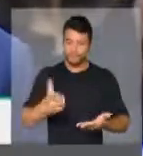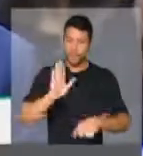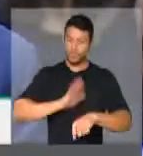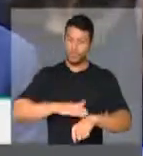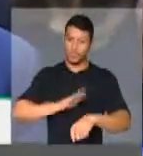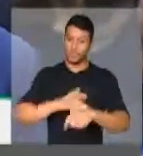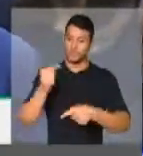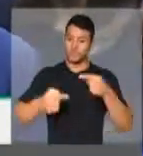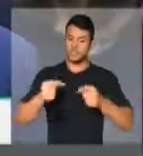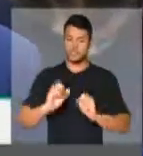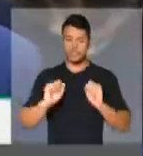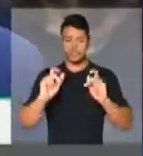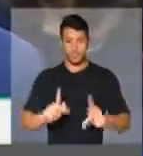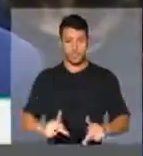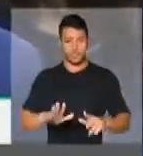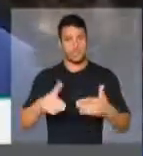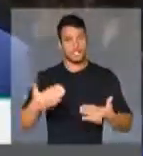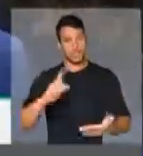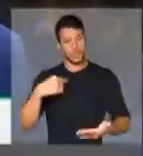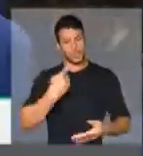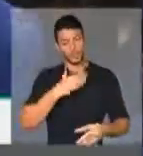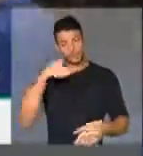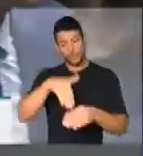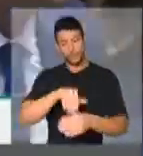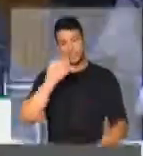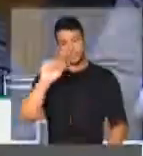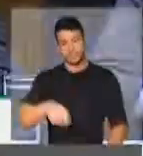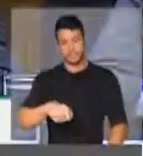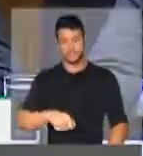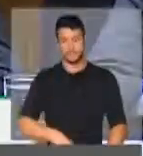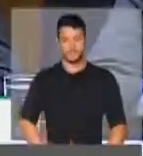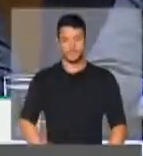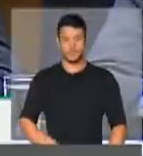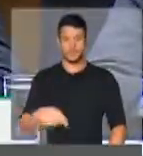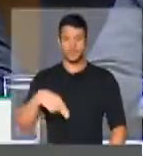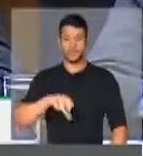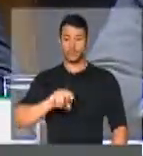a debater a Previdência. Então, o PPS vai orientar, sim. Novo. Senhor Presidente.